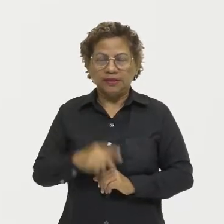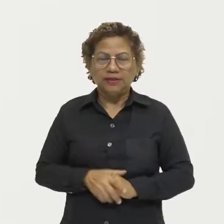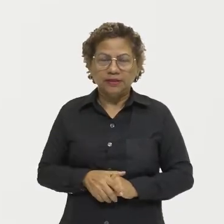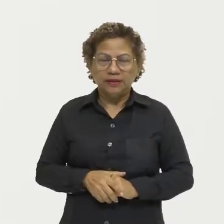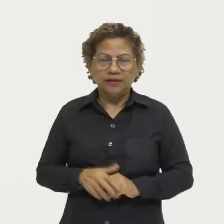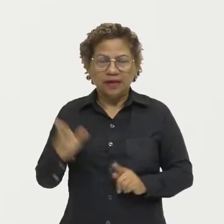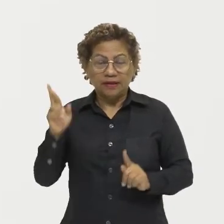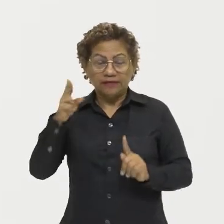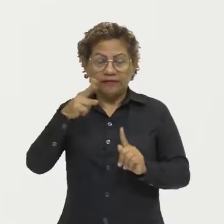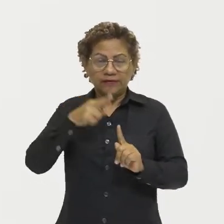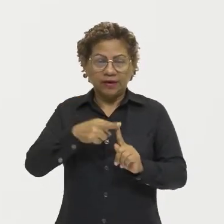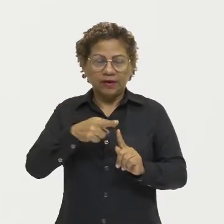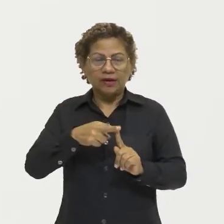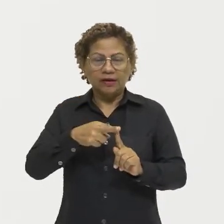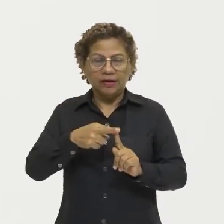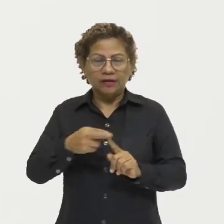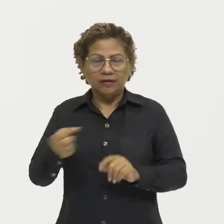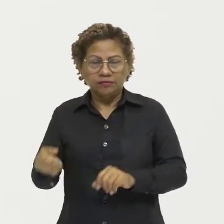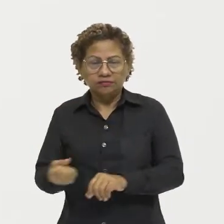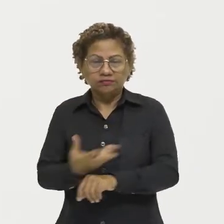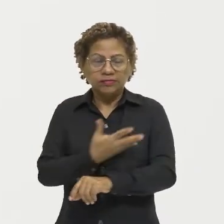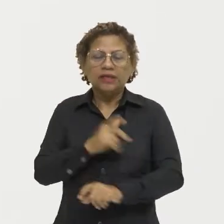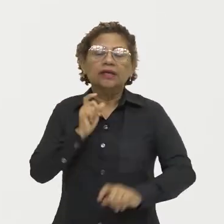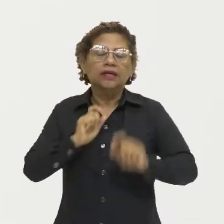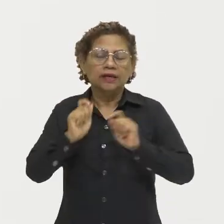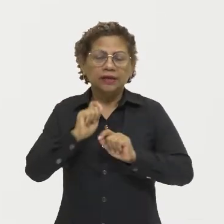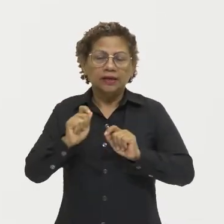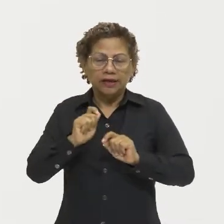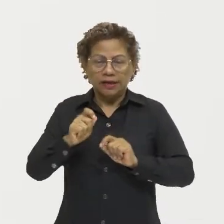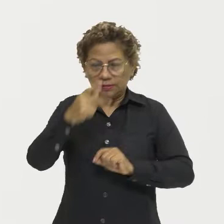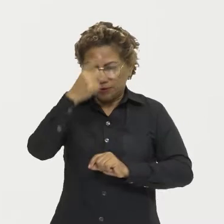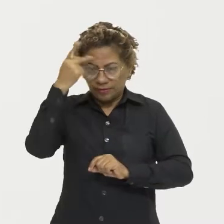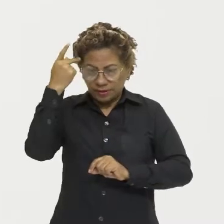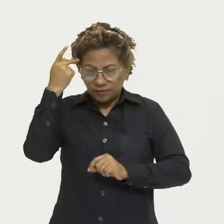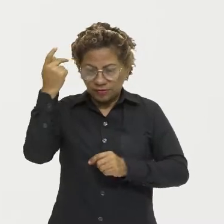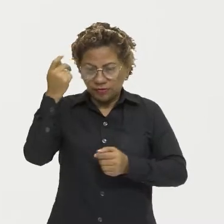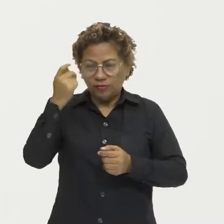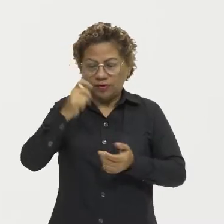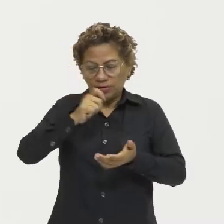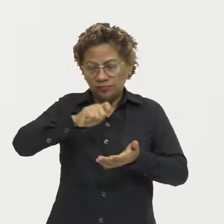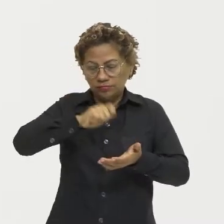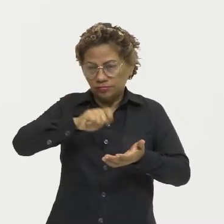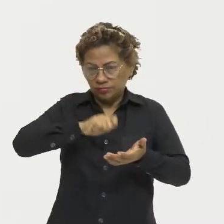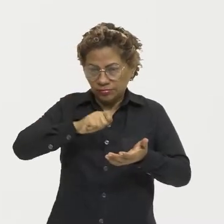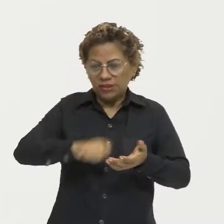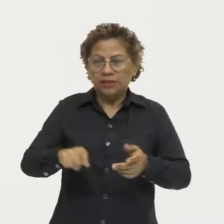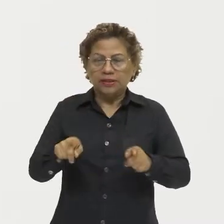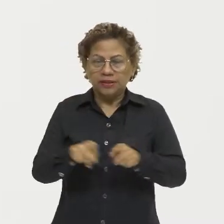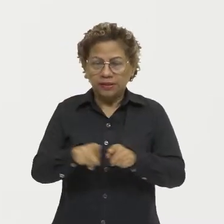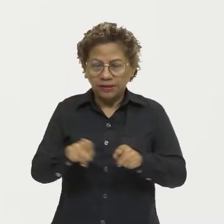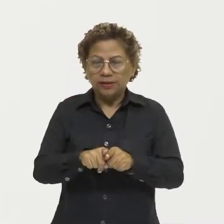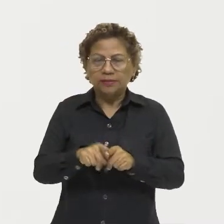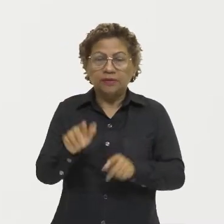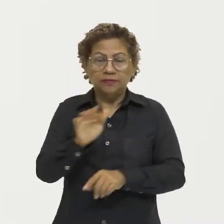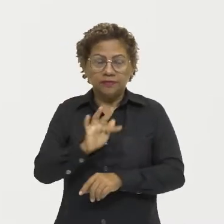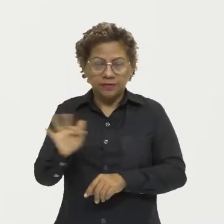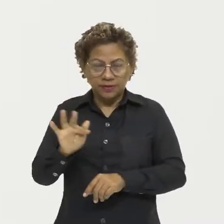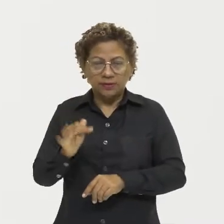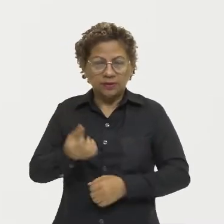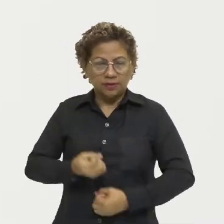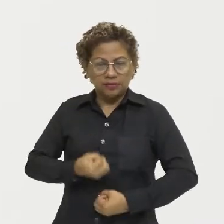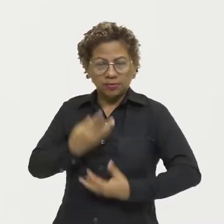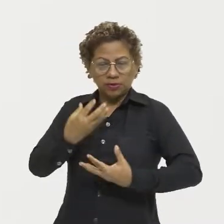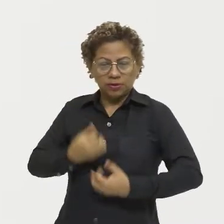estar com foco no emissor, né, a pessoa que escreve o texto, né? E a função poética é com foco